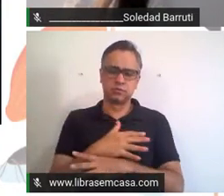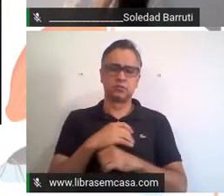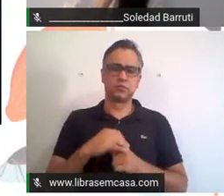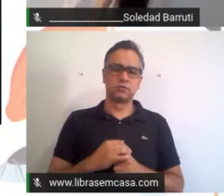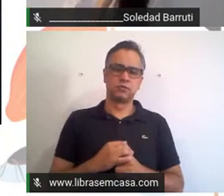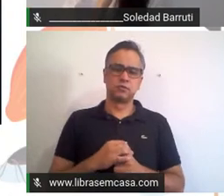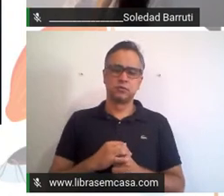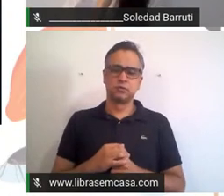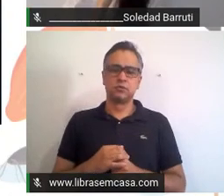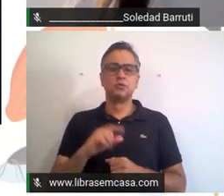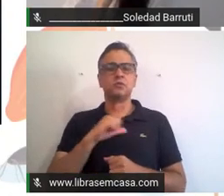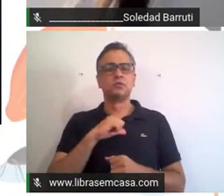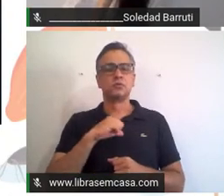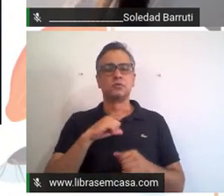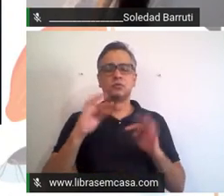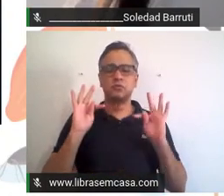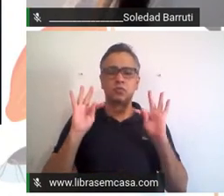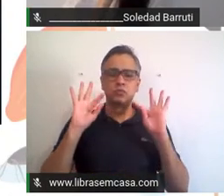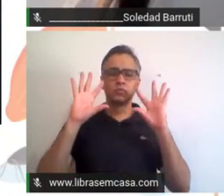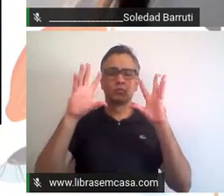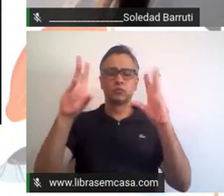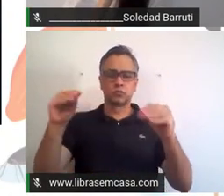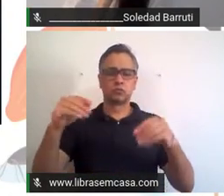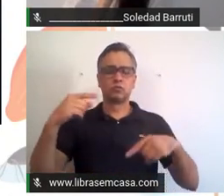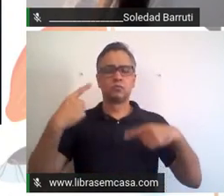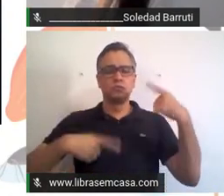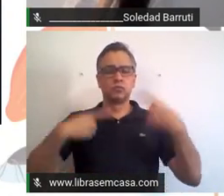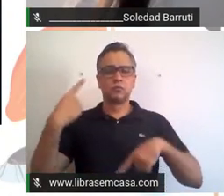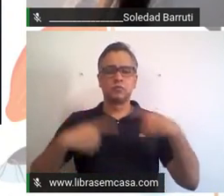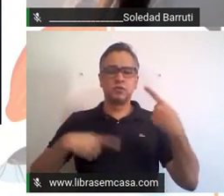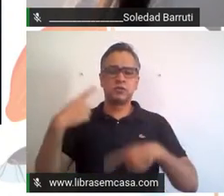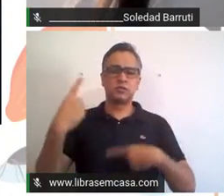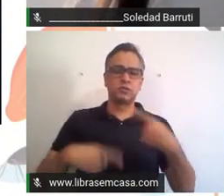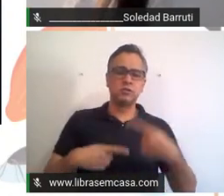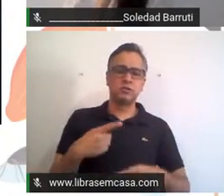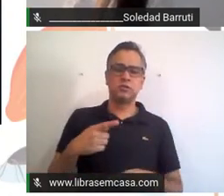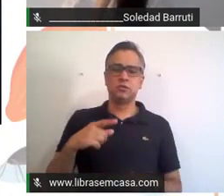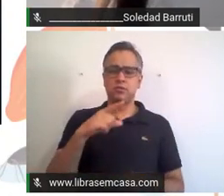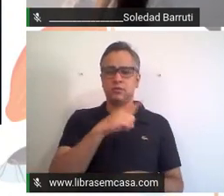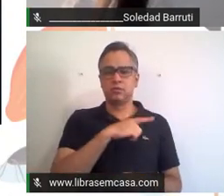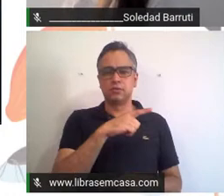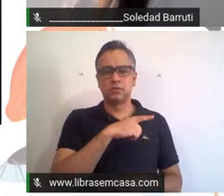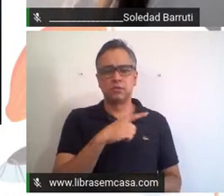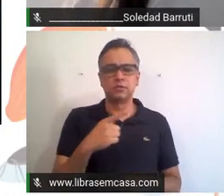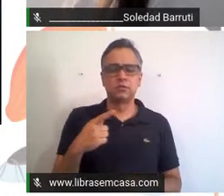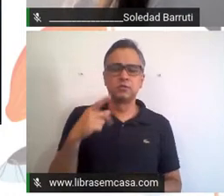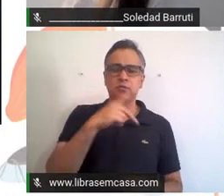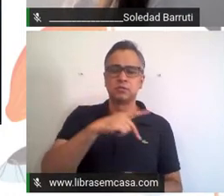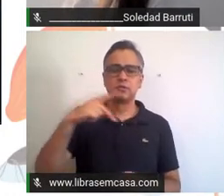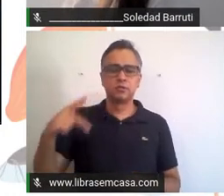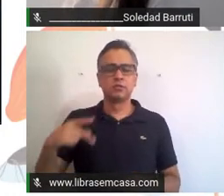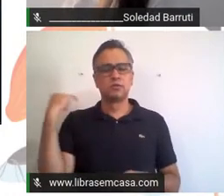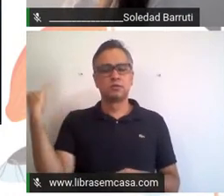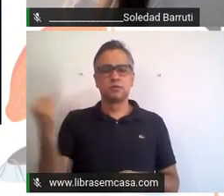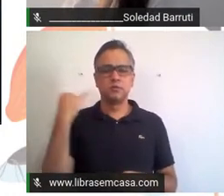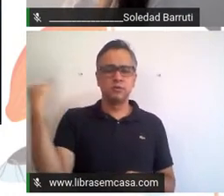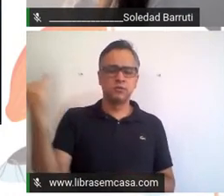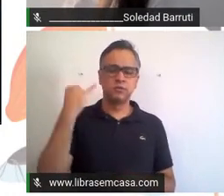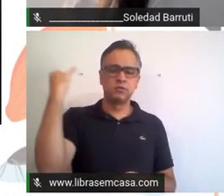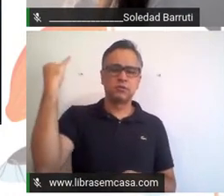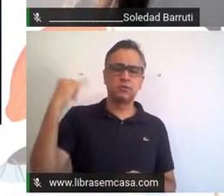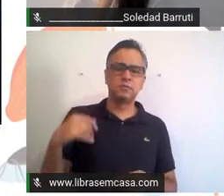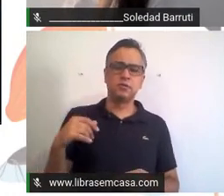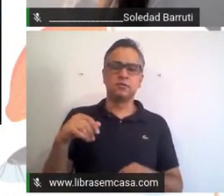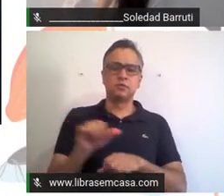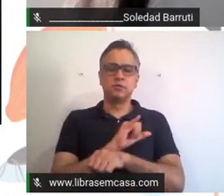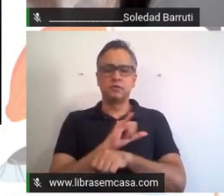as políticas, e hoje políticas públicas é absolutamente essencial e estratégica, e a